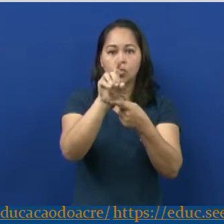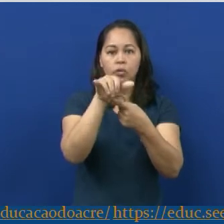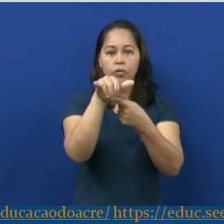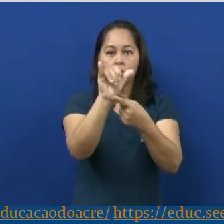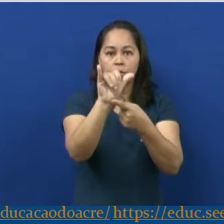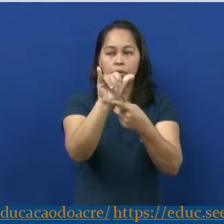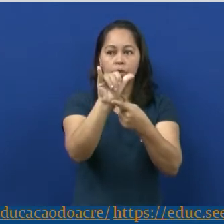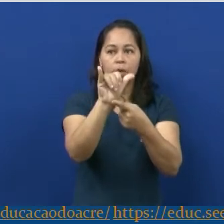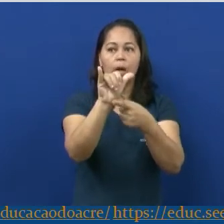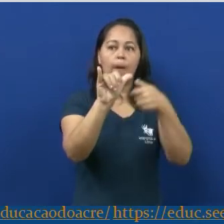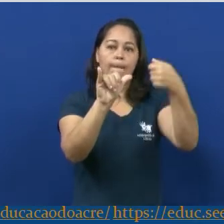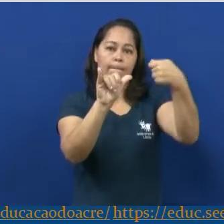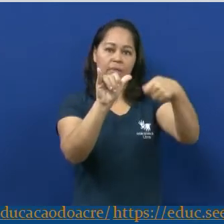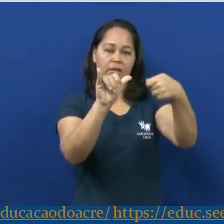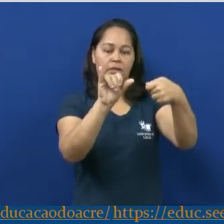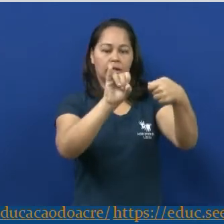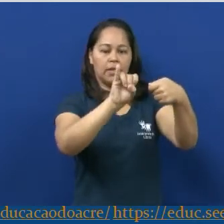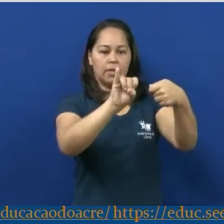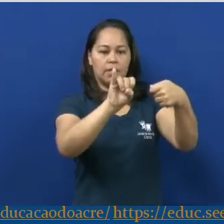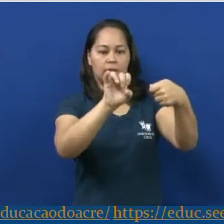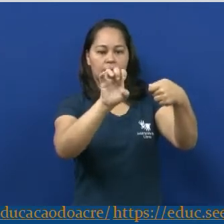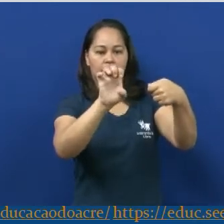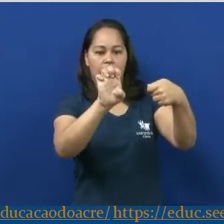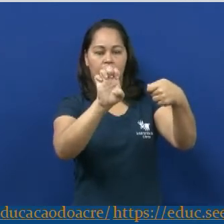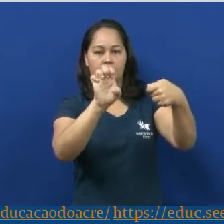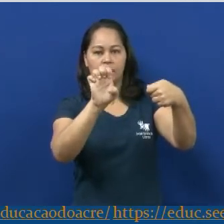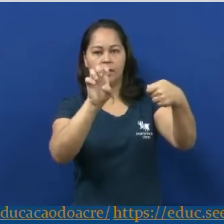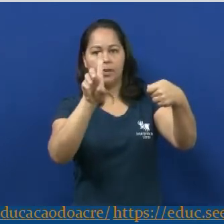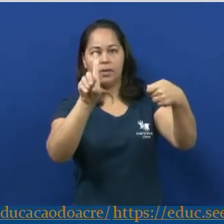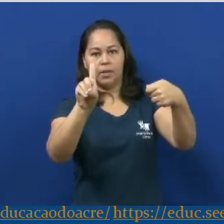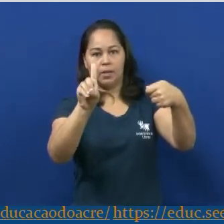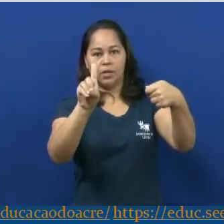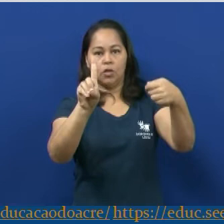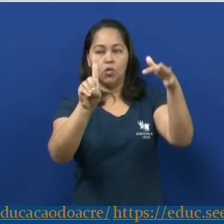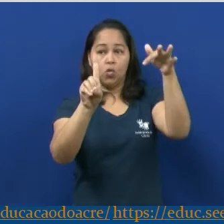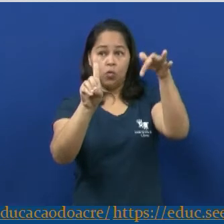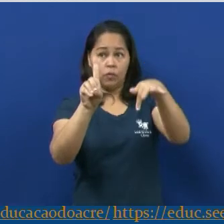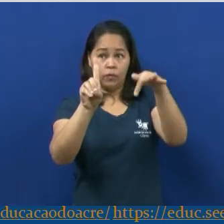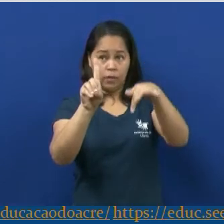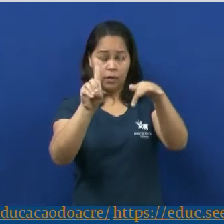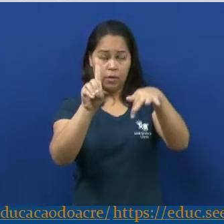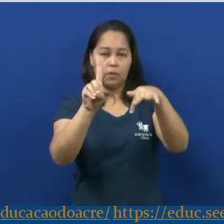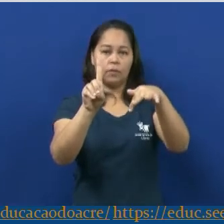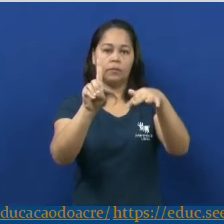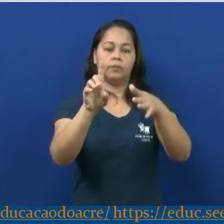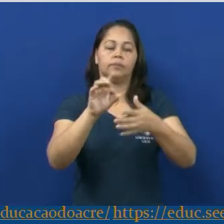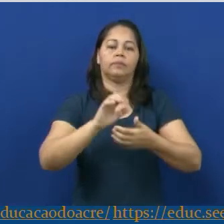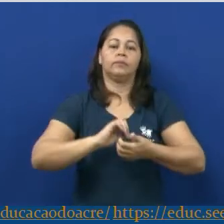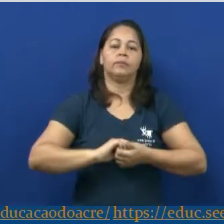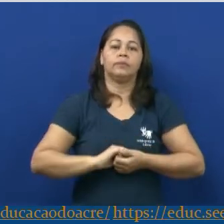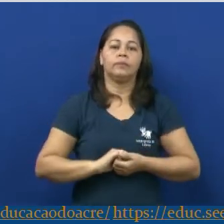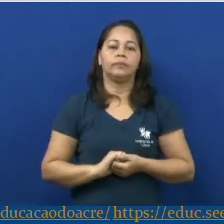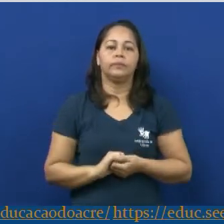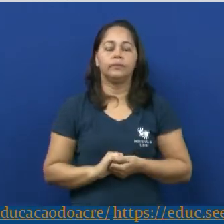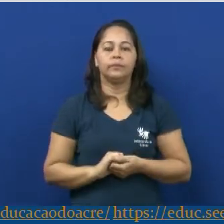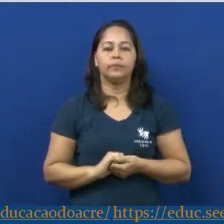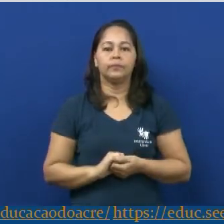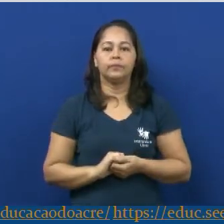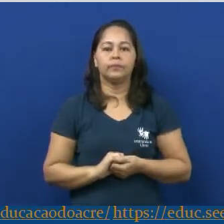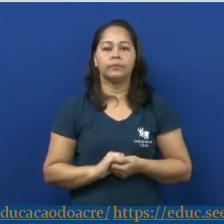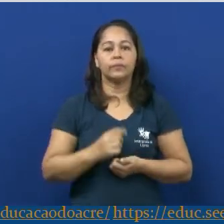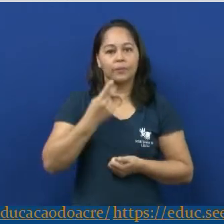colocar e é de para colocar lá no particípio a gente tira o y e acrescenta terminação ele é dele